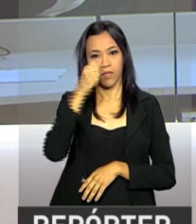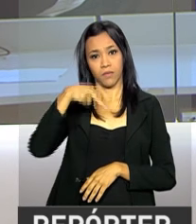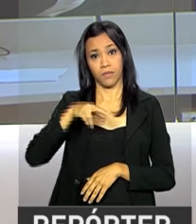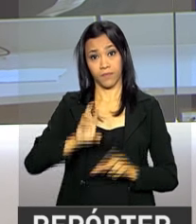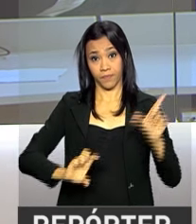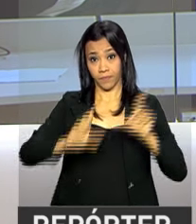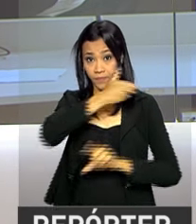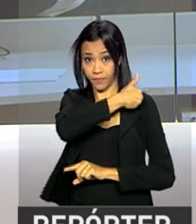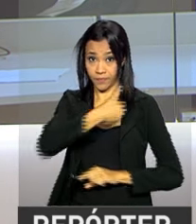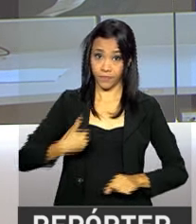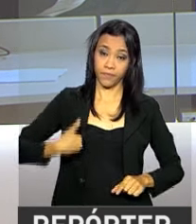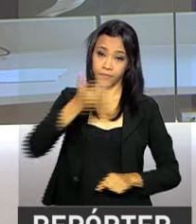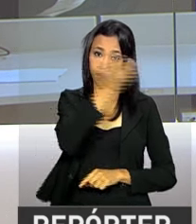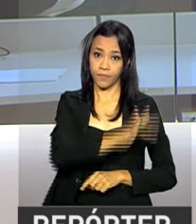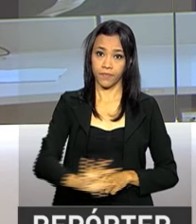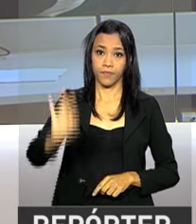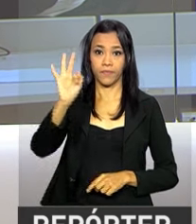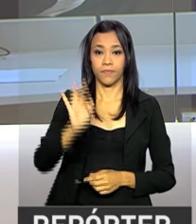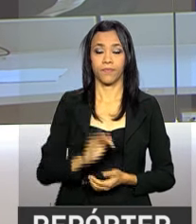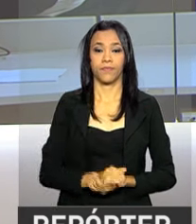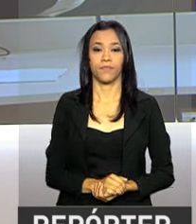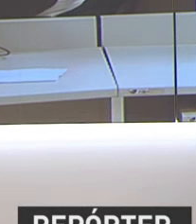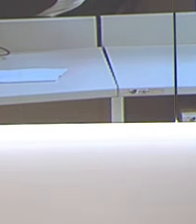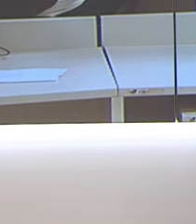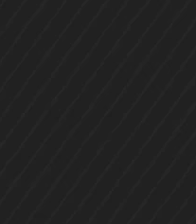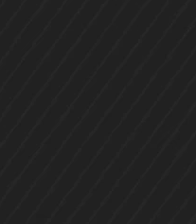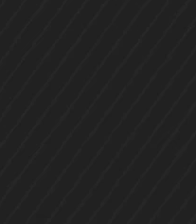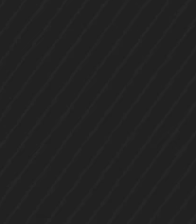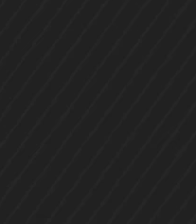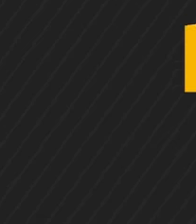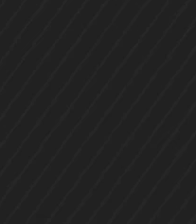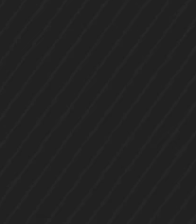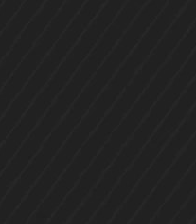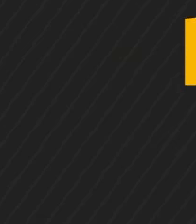gente aqui na NBR, a TV do governo federal.